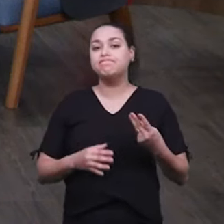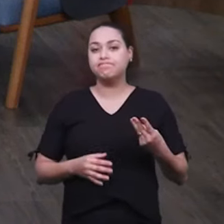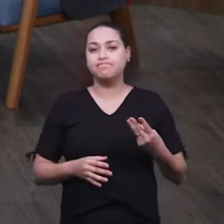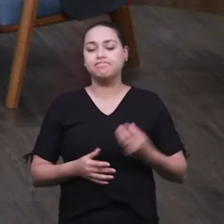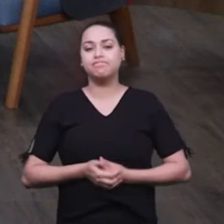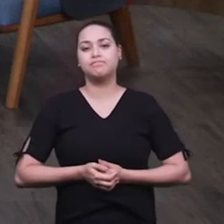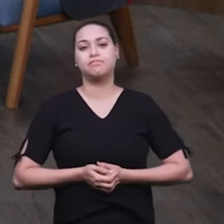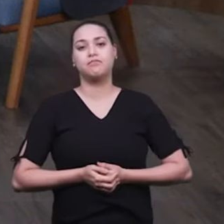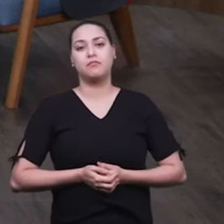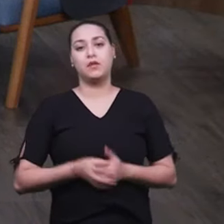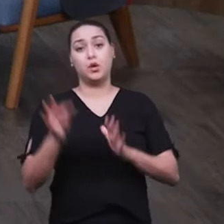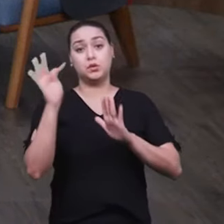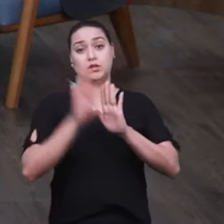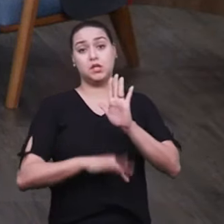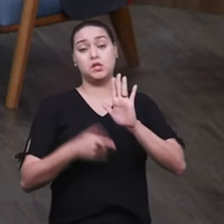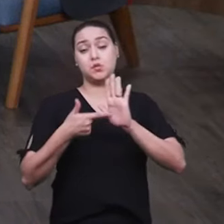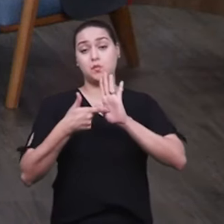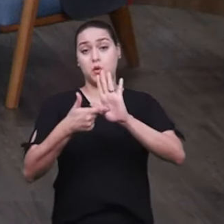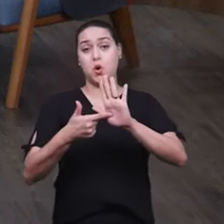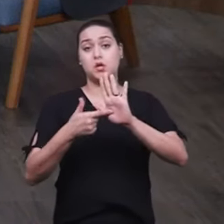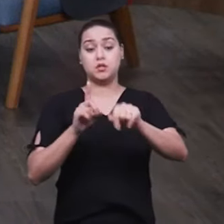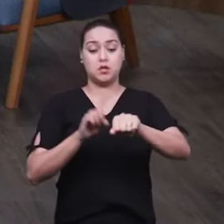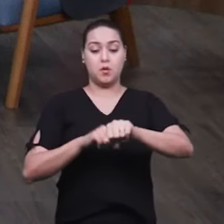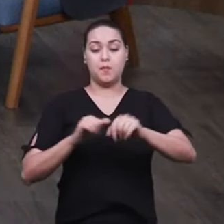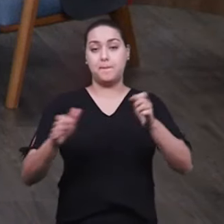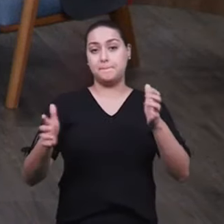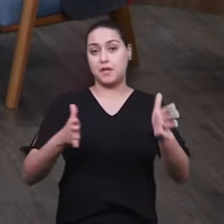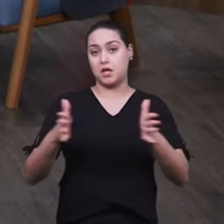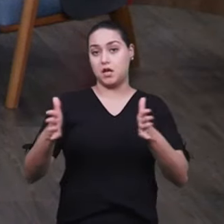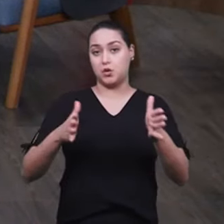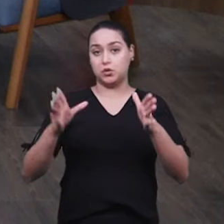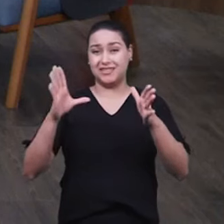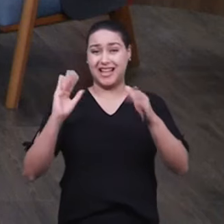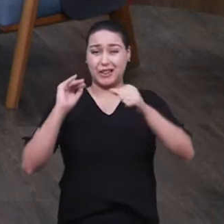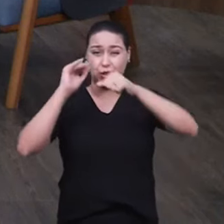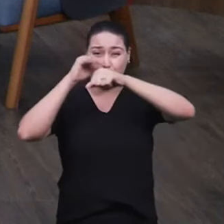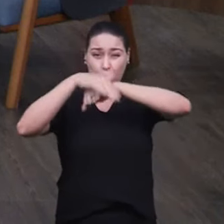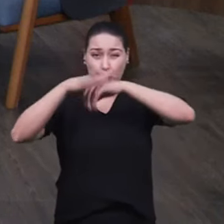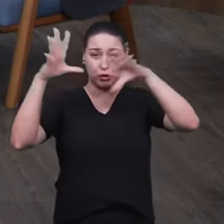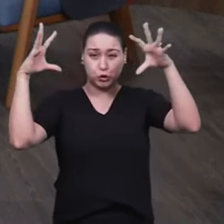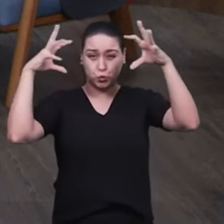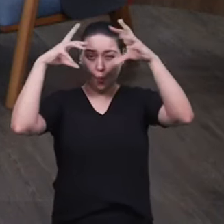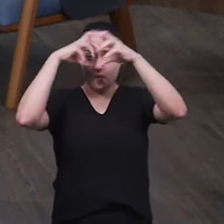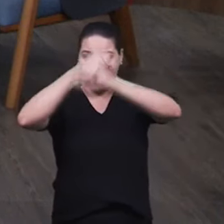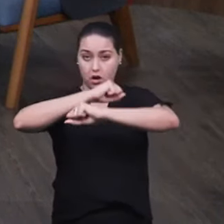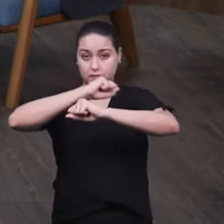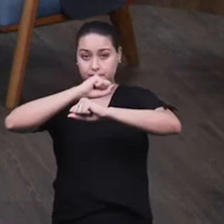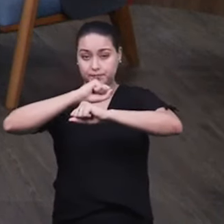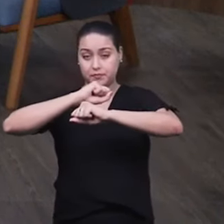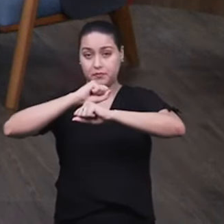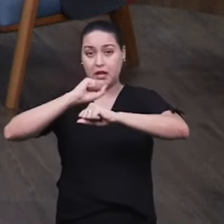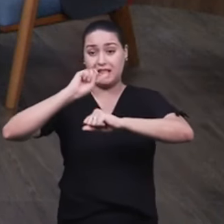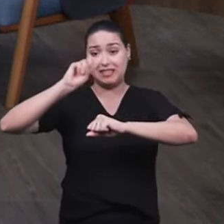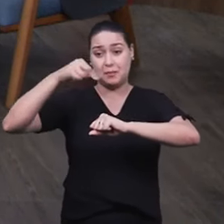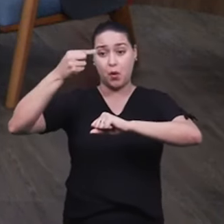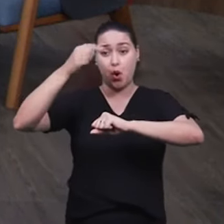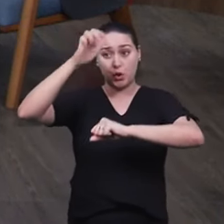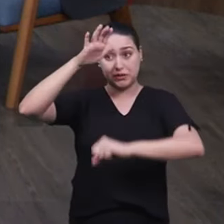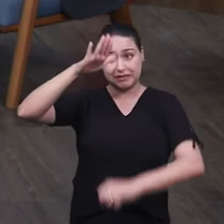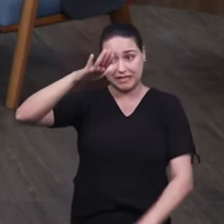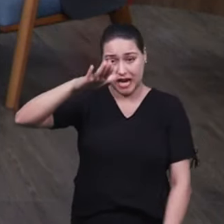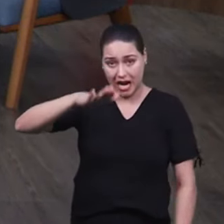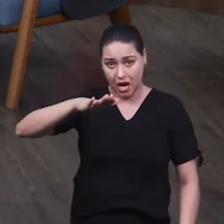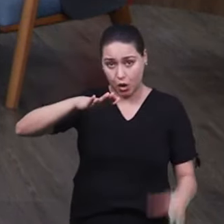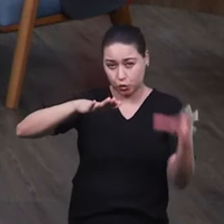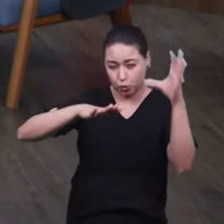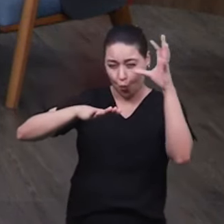O texto fala já do período da noite. E a noite, que vem depois do entardecer, é